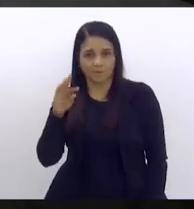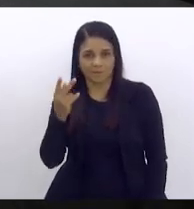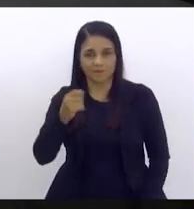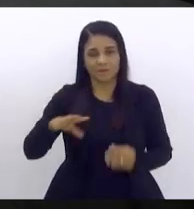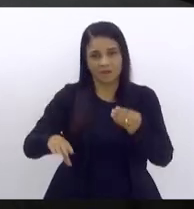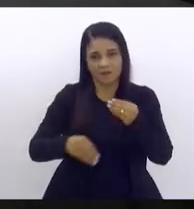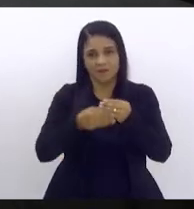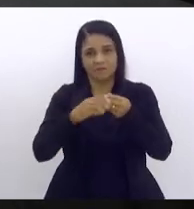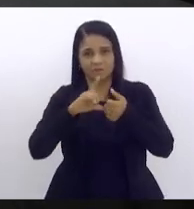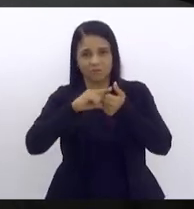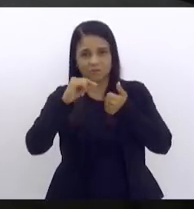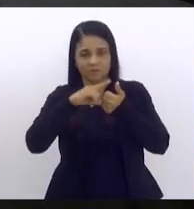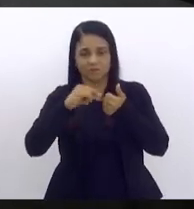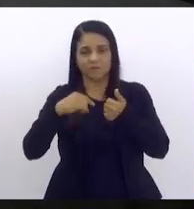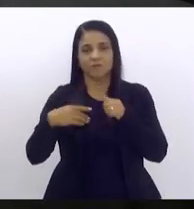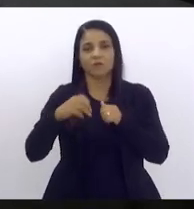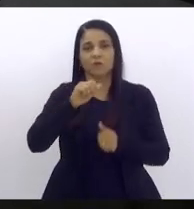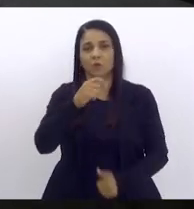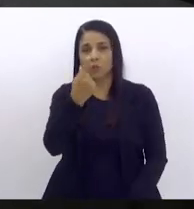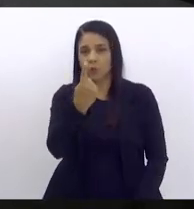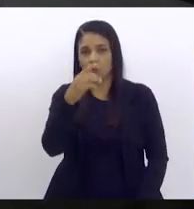artigo 1A à Lei Estadual